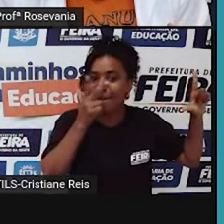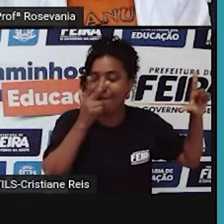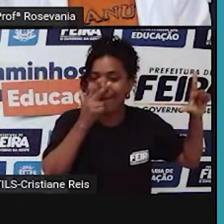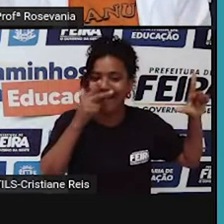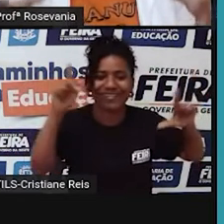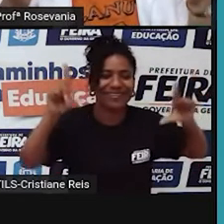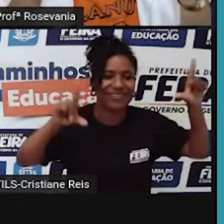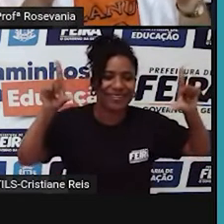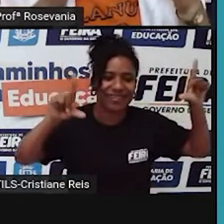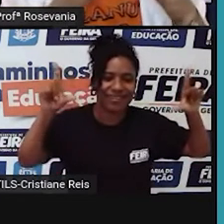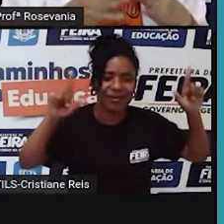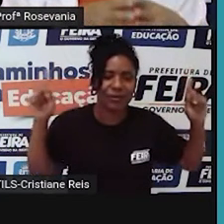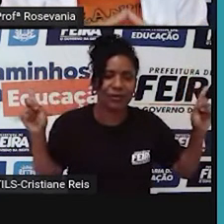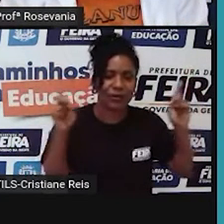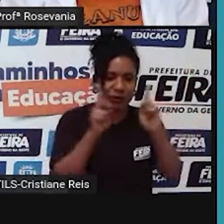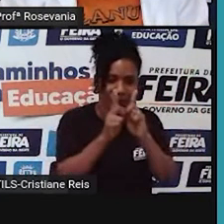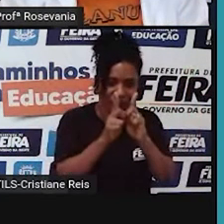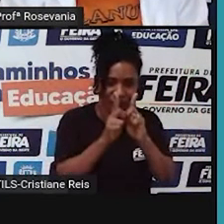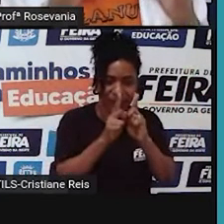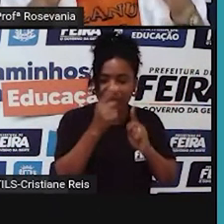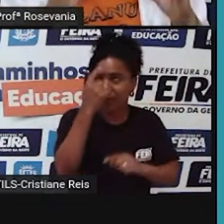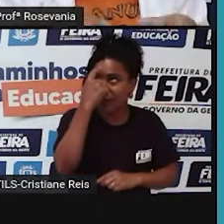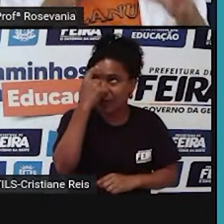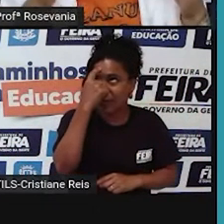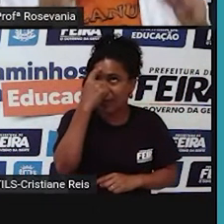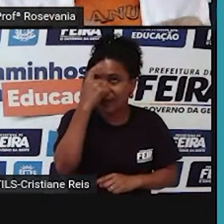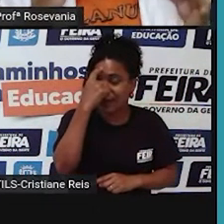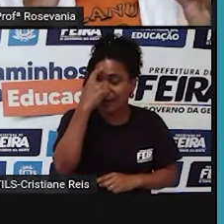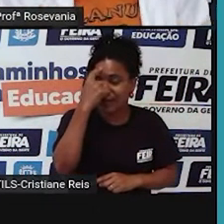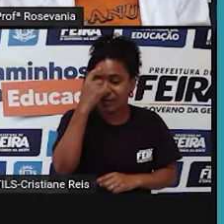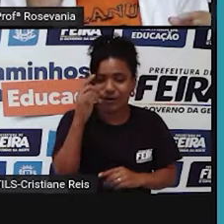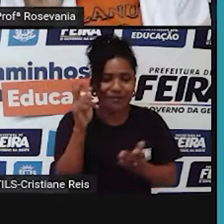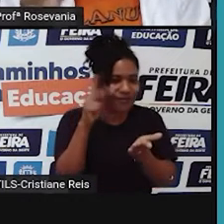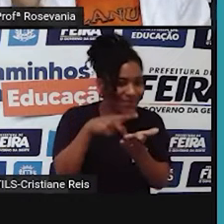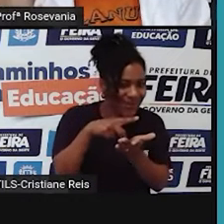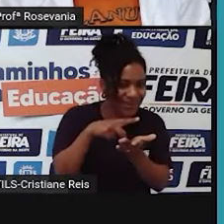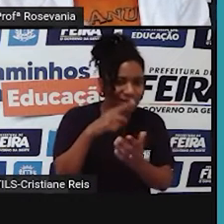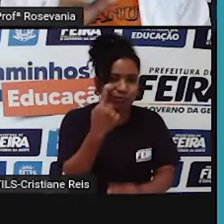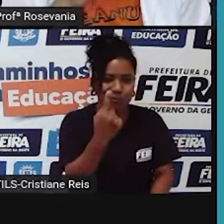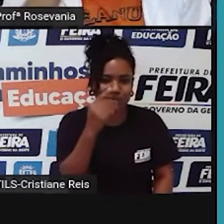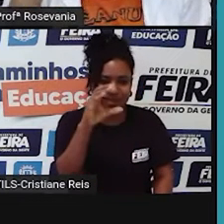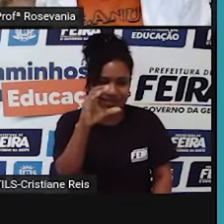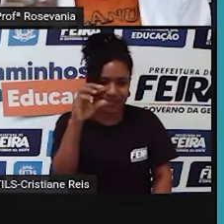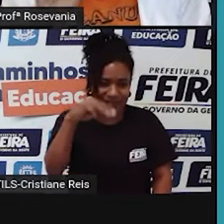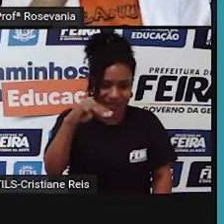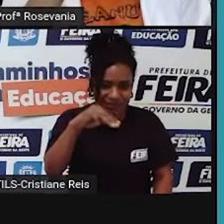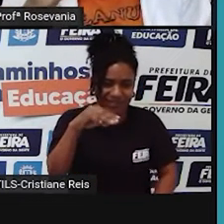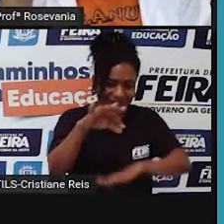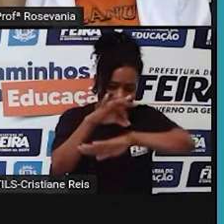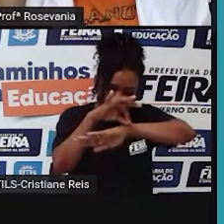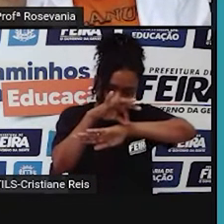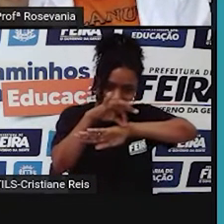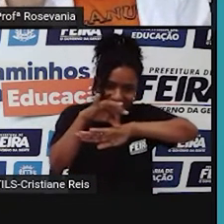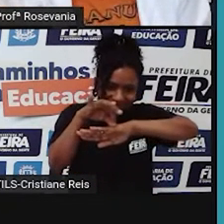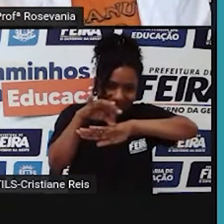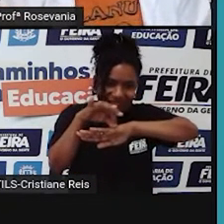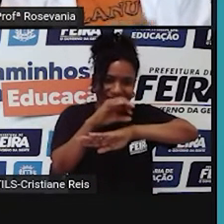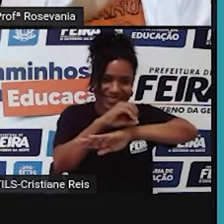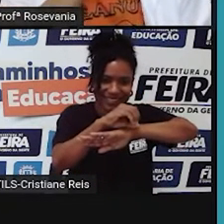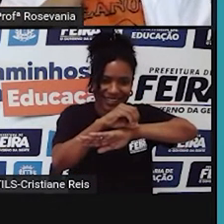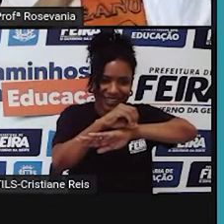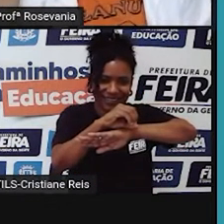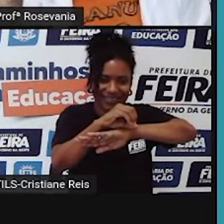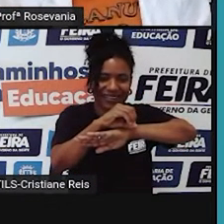menor. Mas bote na sua cabecinha que a gente está falando somente do 1 centímetro, aquele da égua, do 0 a 1,